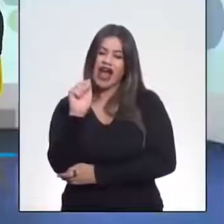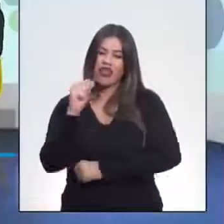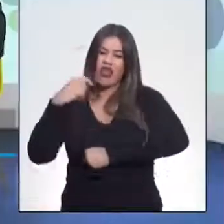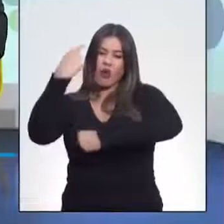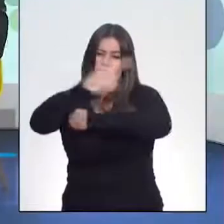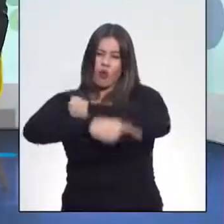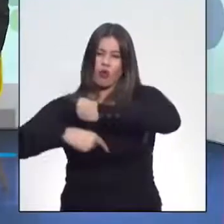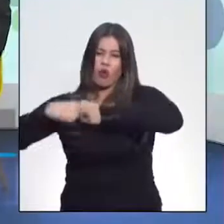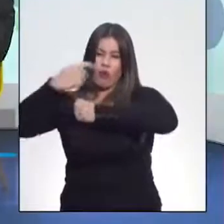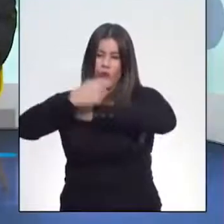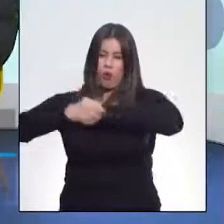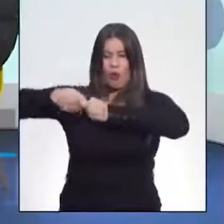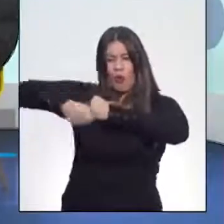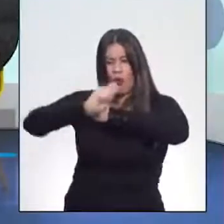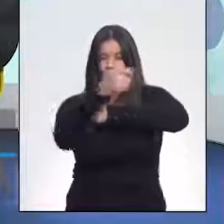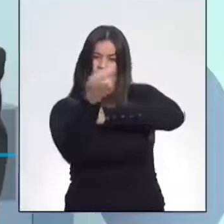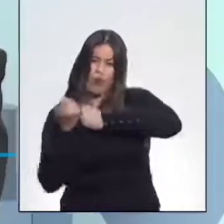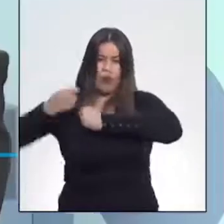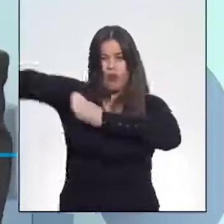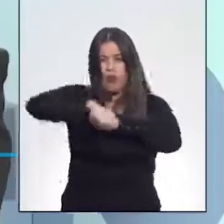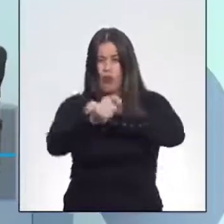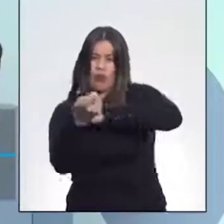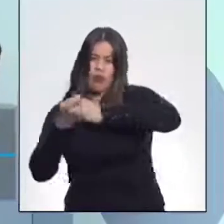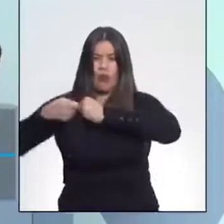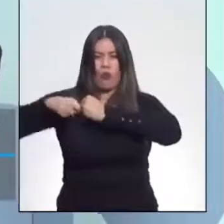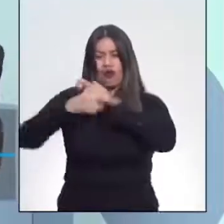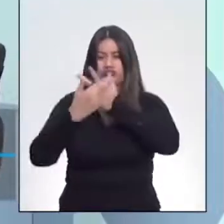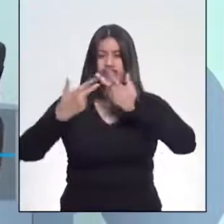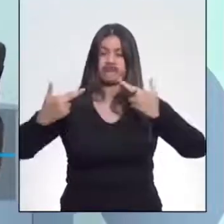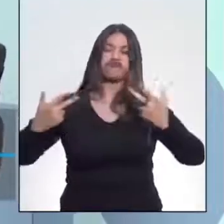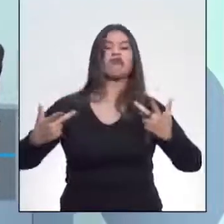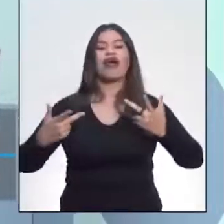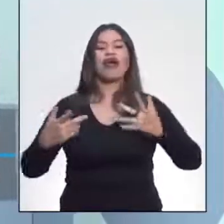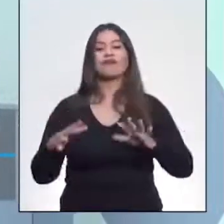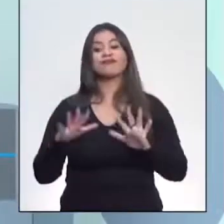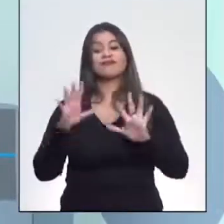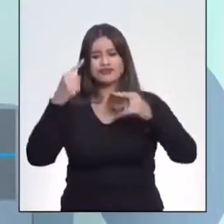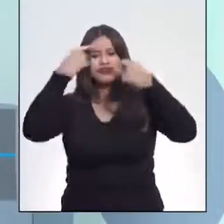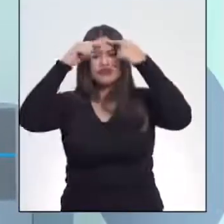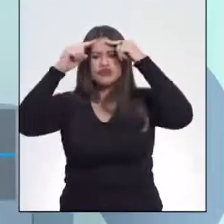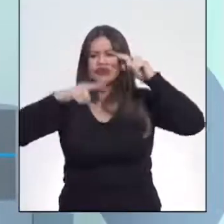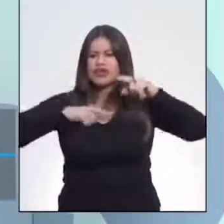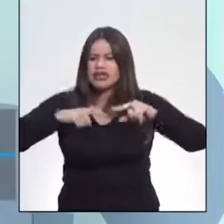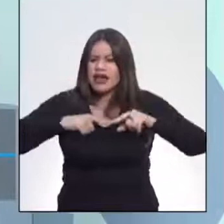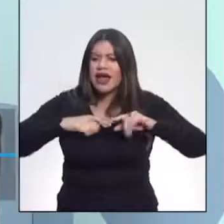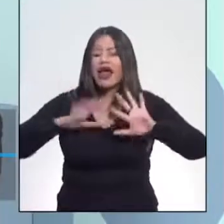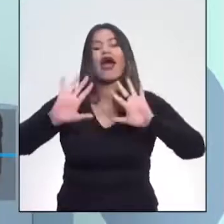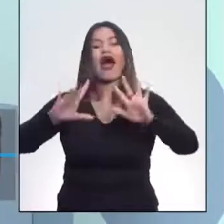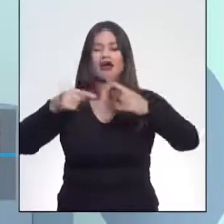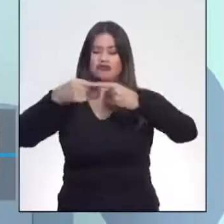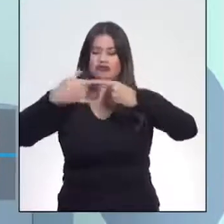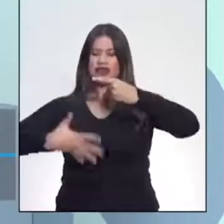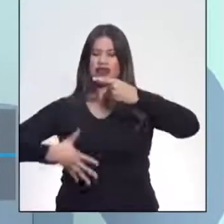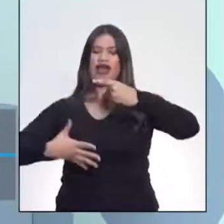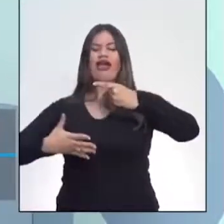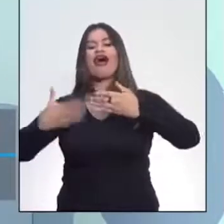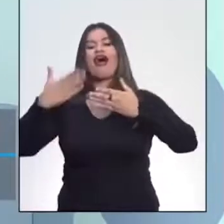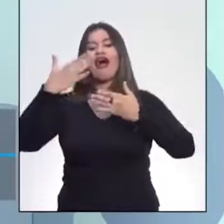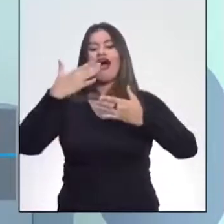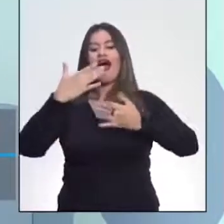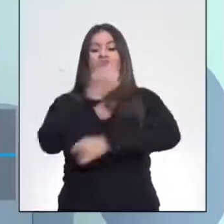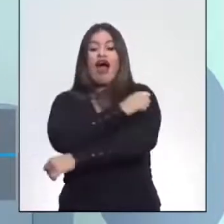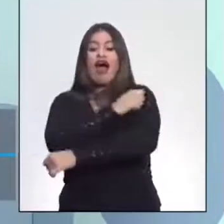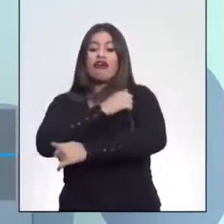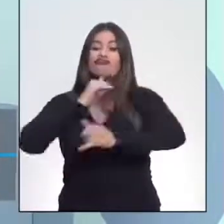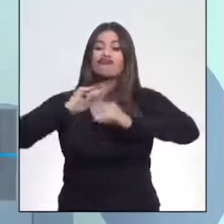acha que ficou boa assim ficou alguma dúvida excelente aula os alunos já estão colocando aqui no chat obrigado pela participação de vocês